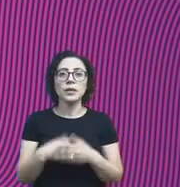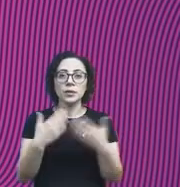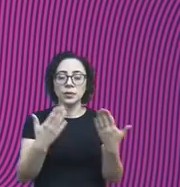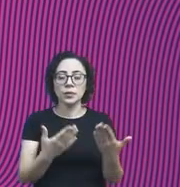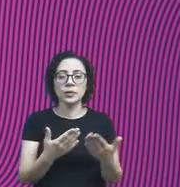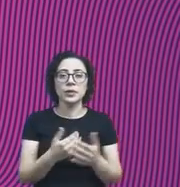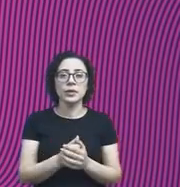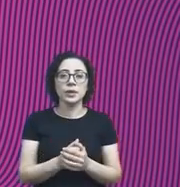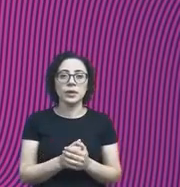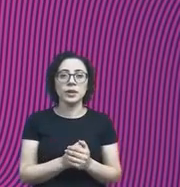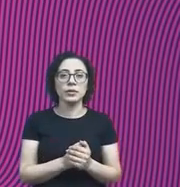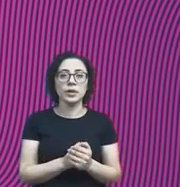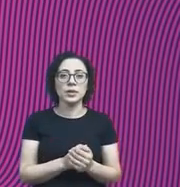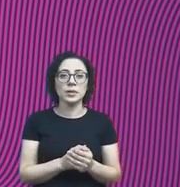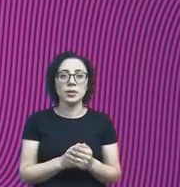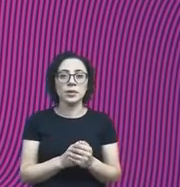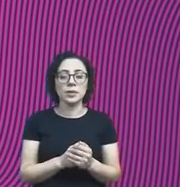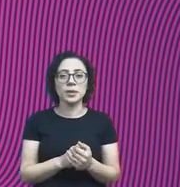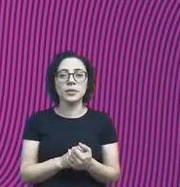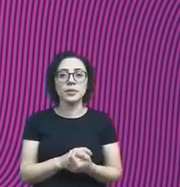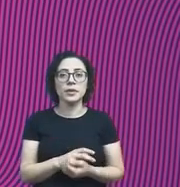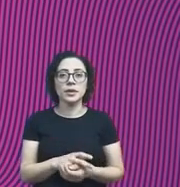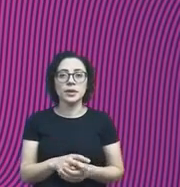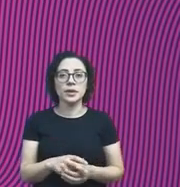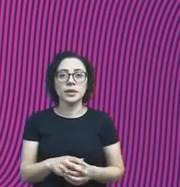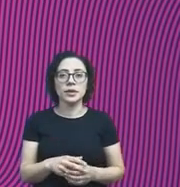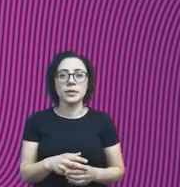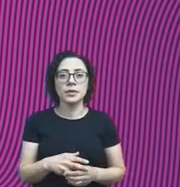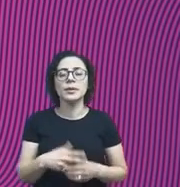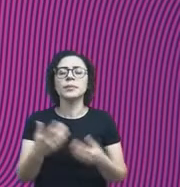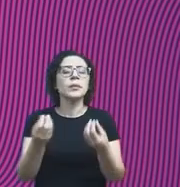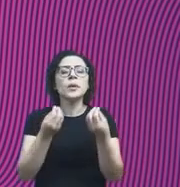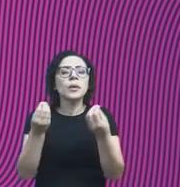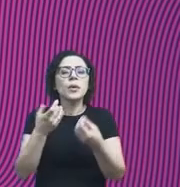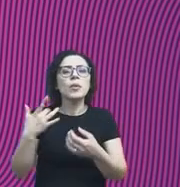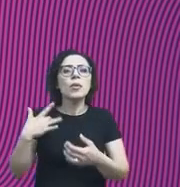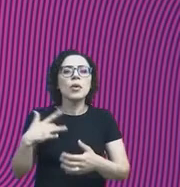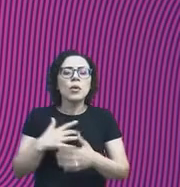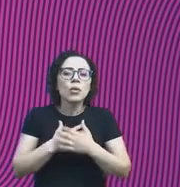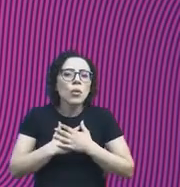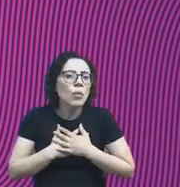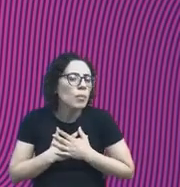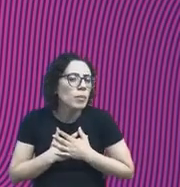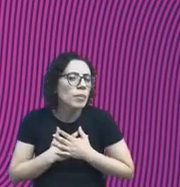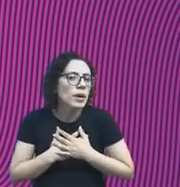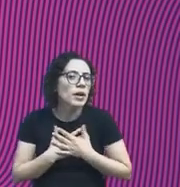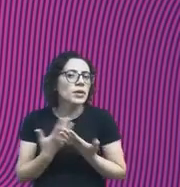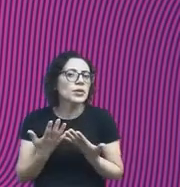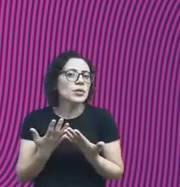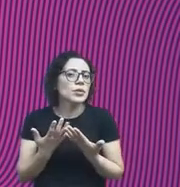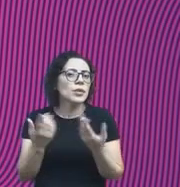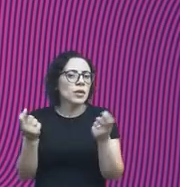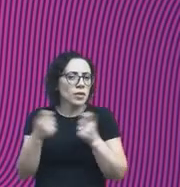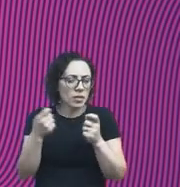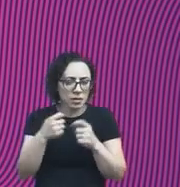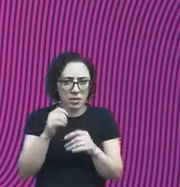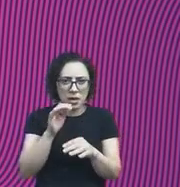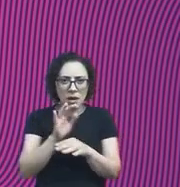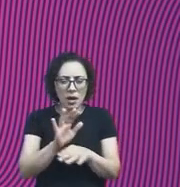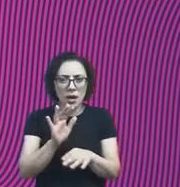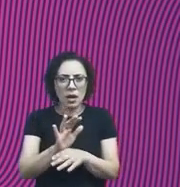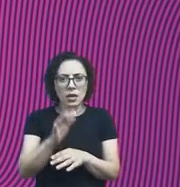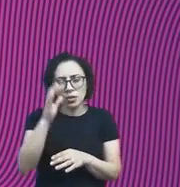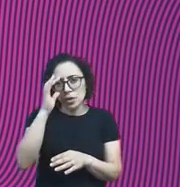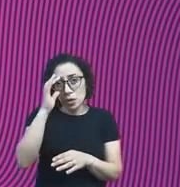Correia. Como é possível ensinar compaixão? E se acha que um script resolve? E ao mesmo tempo, para a gente ganhar tempo, já